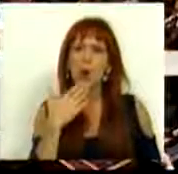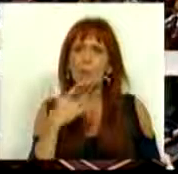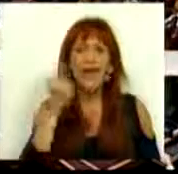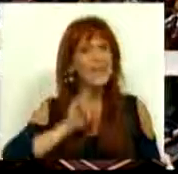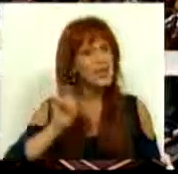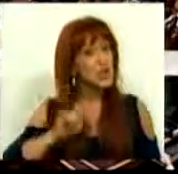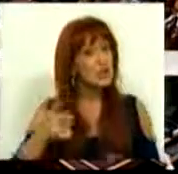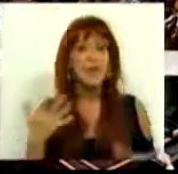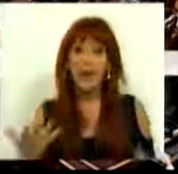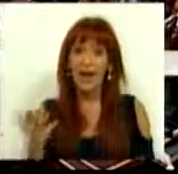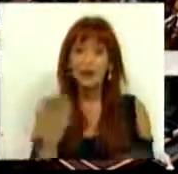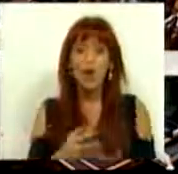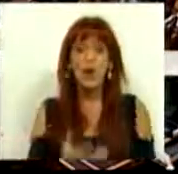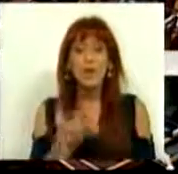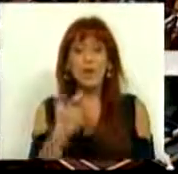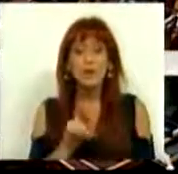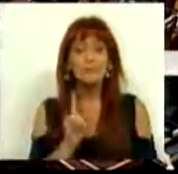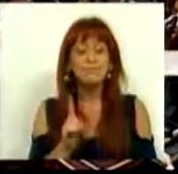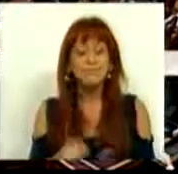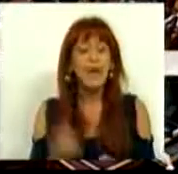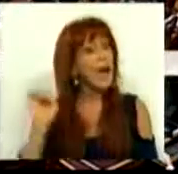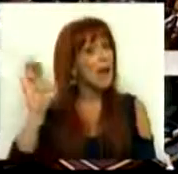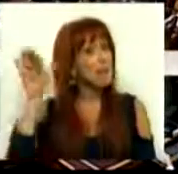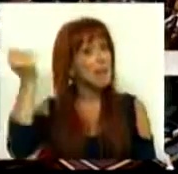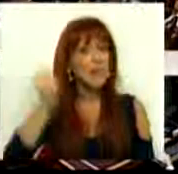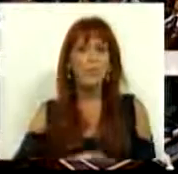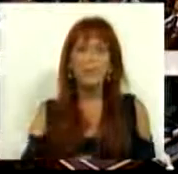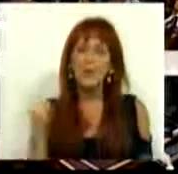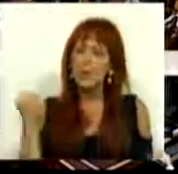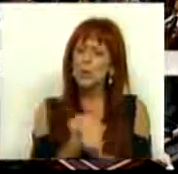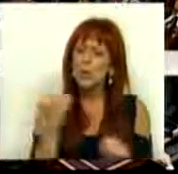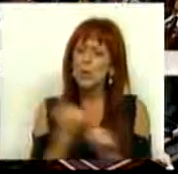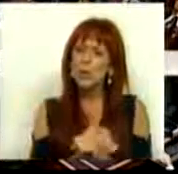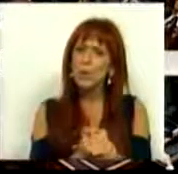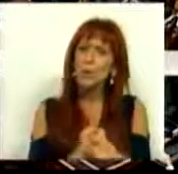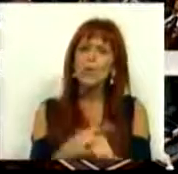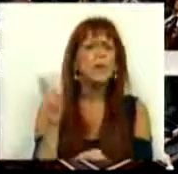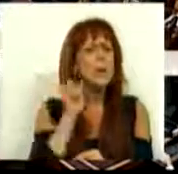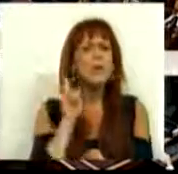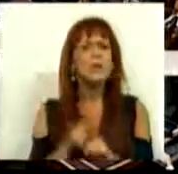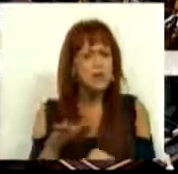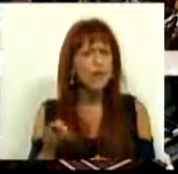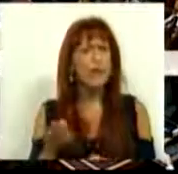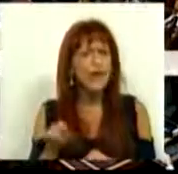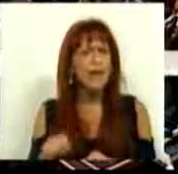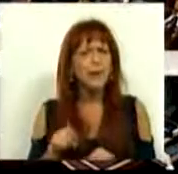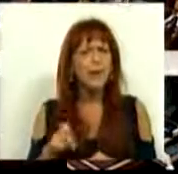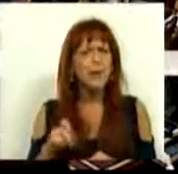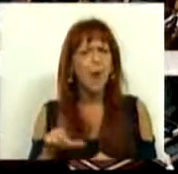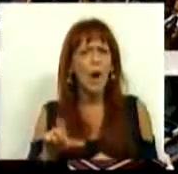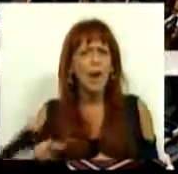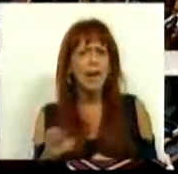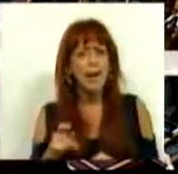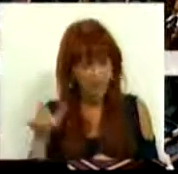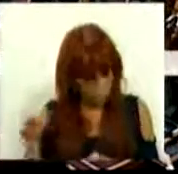Muito obrigado, Sra. Presidente. Queria apenas sublinhar, em primeiro lugar, o papel relevante do Partido Socialista do Alqueva. Foi